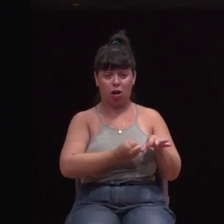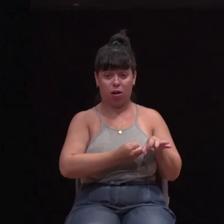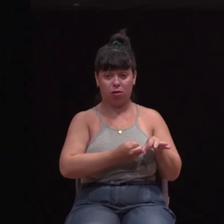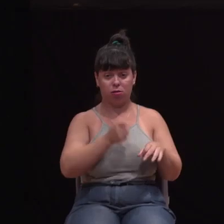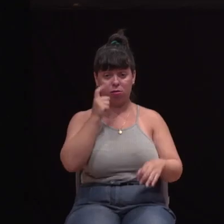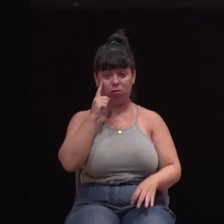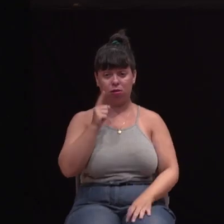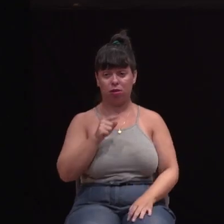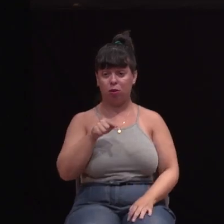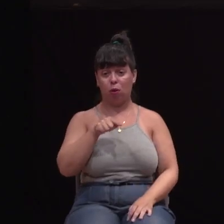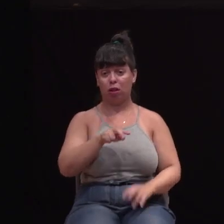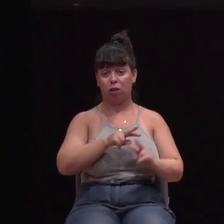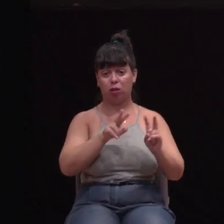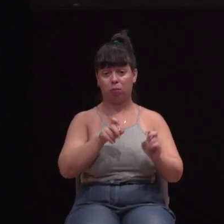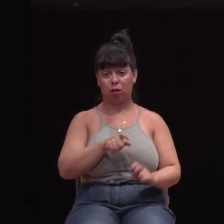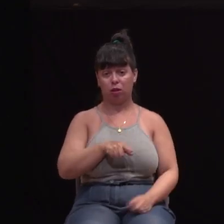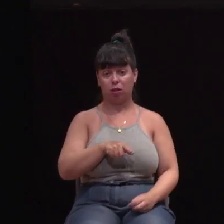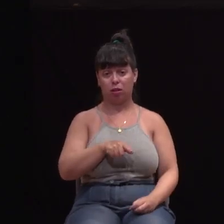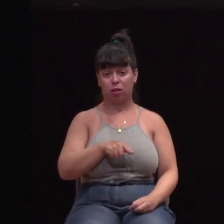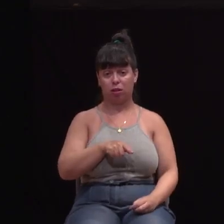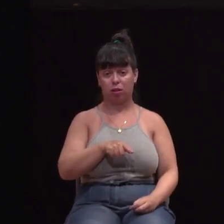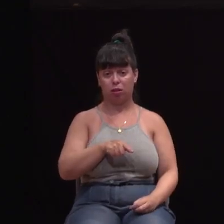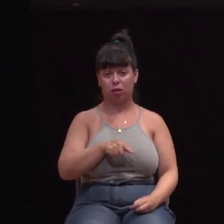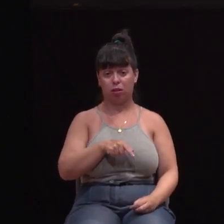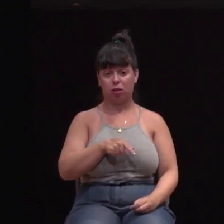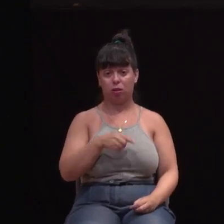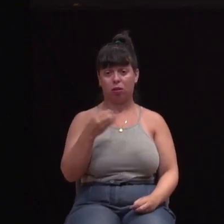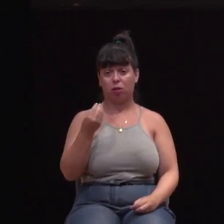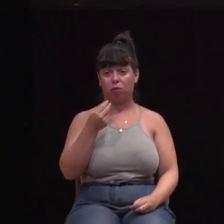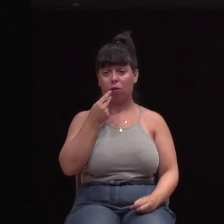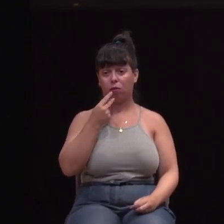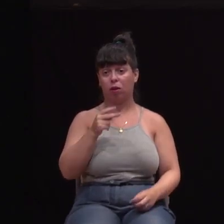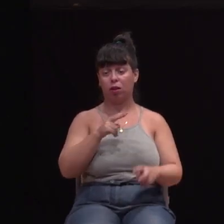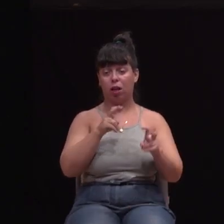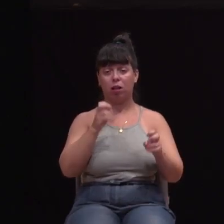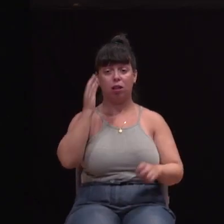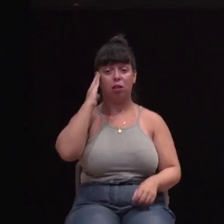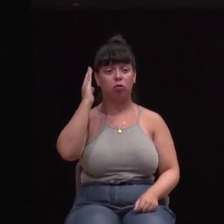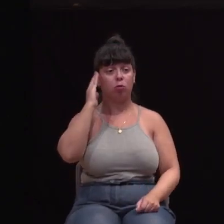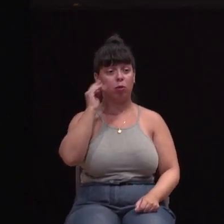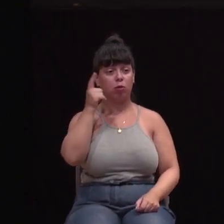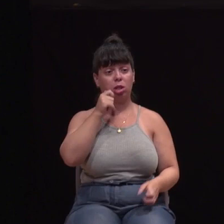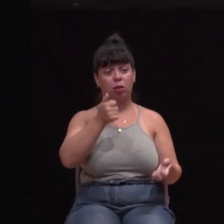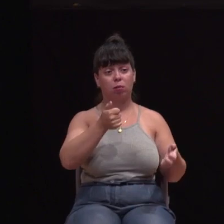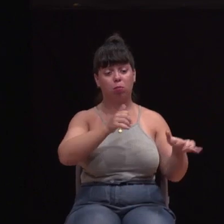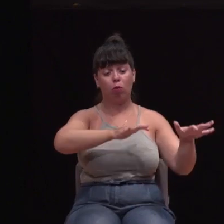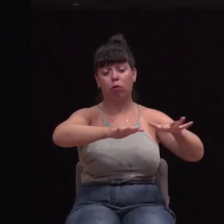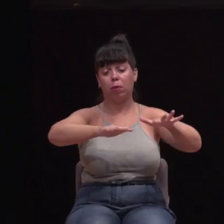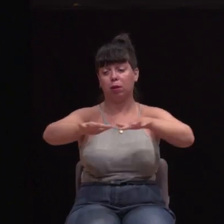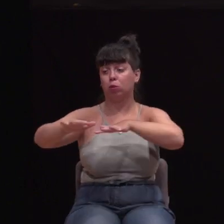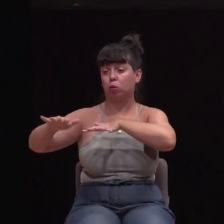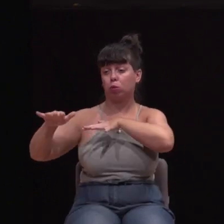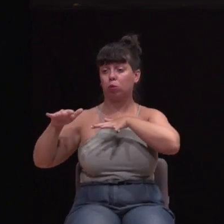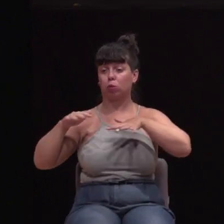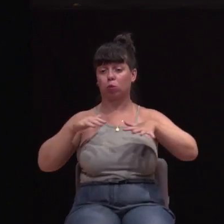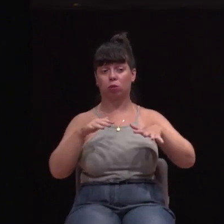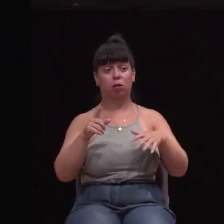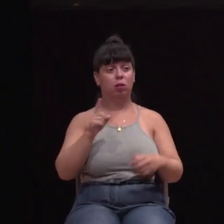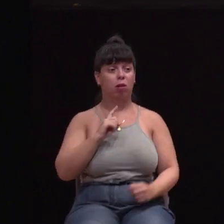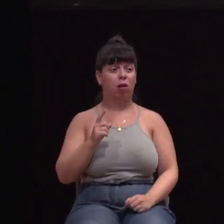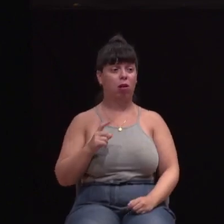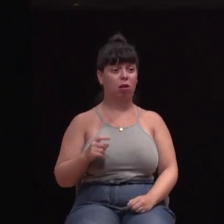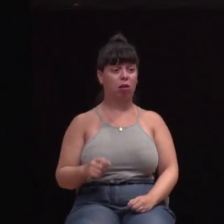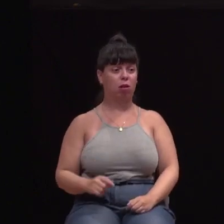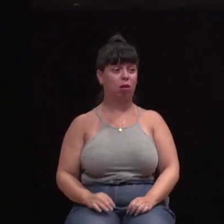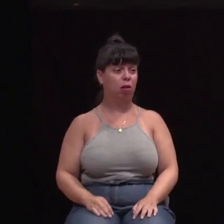essa. A questão é como é que a gente vai lidar com essas questões. Como é que a gente vai promover um entendimento que coloque a gente em movimento. Não ficar